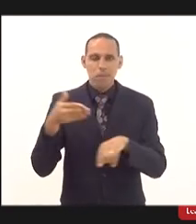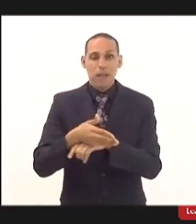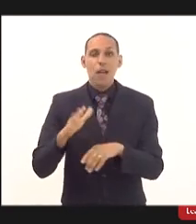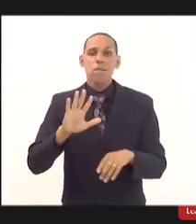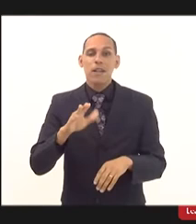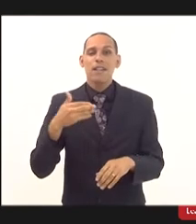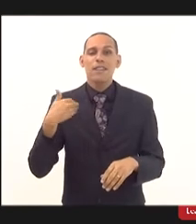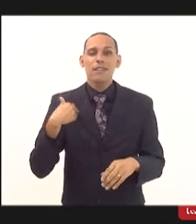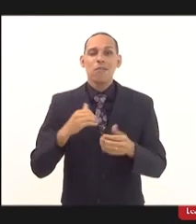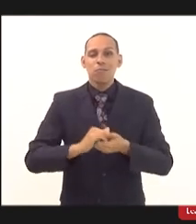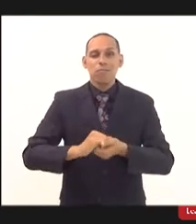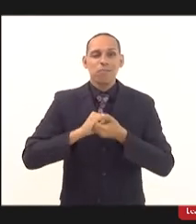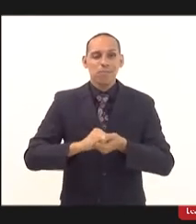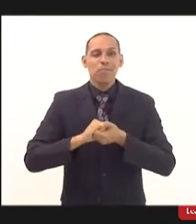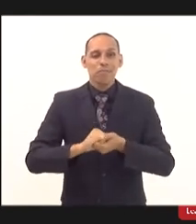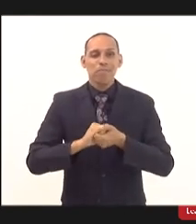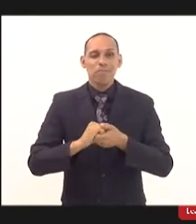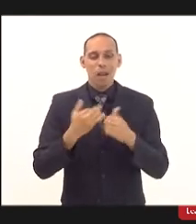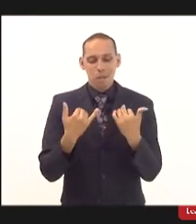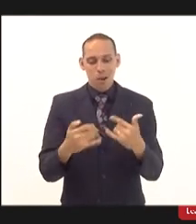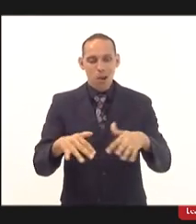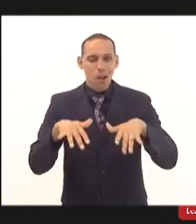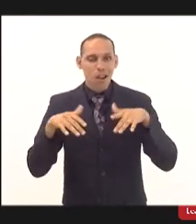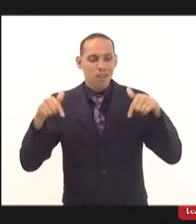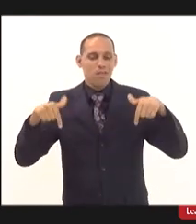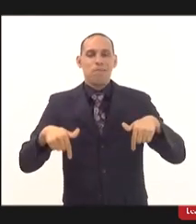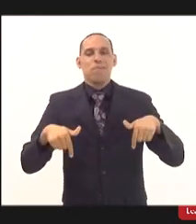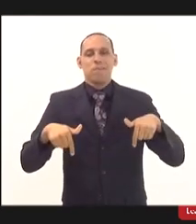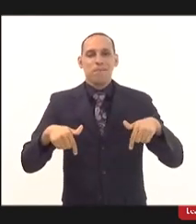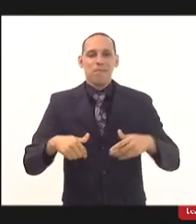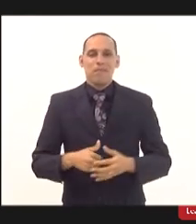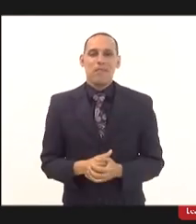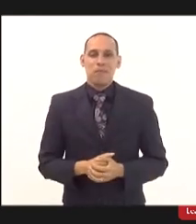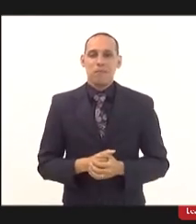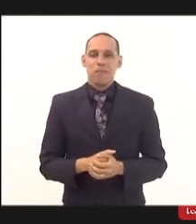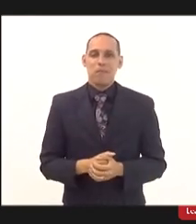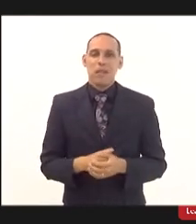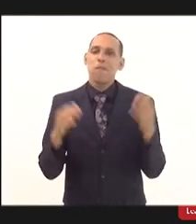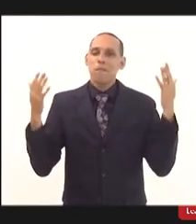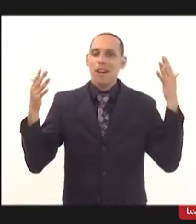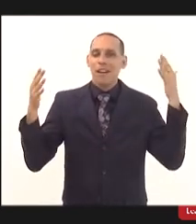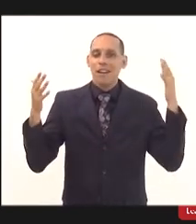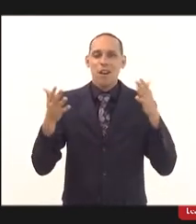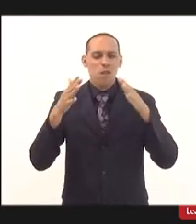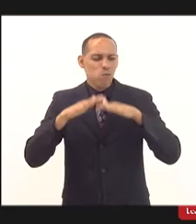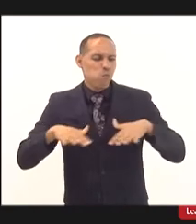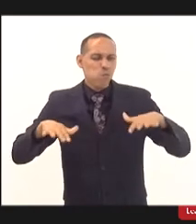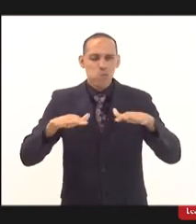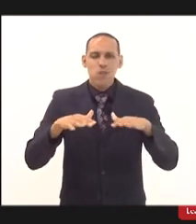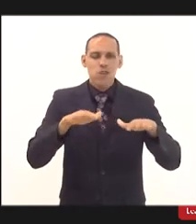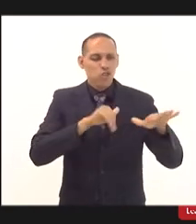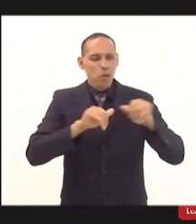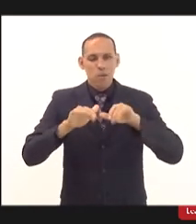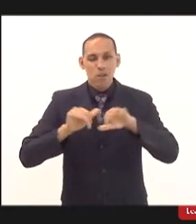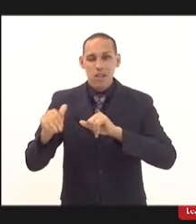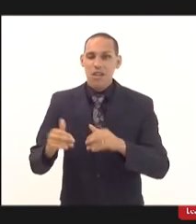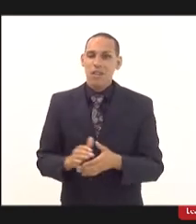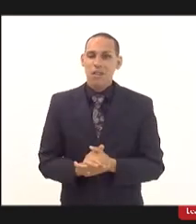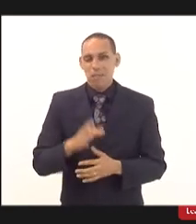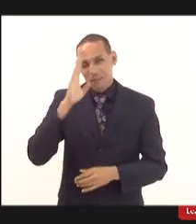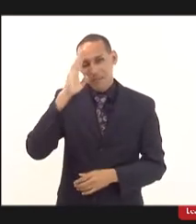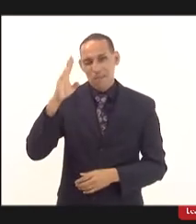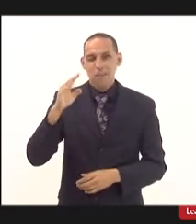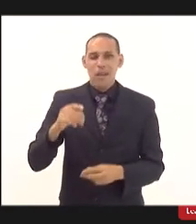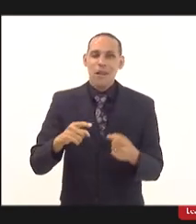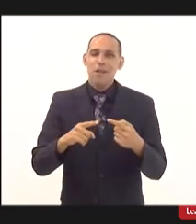saldar essa audiência pública Parabéns a todos que a convocaram sobretudo